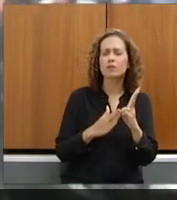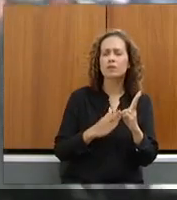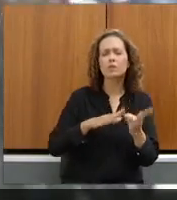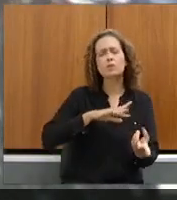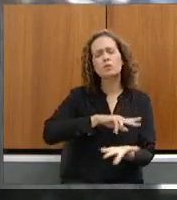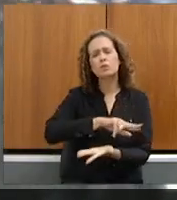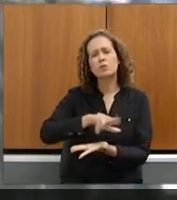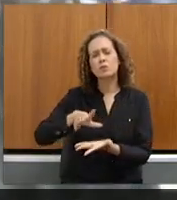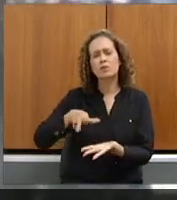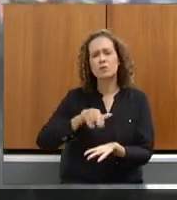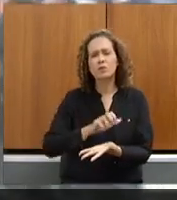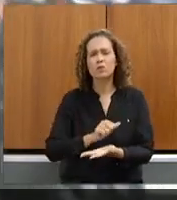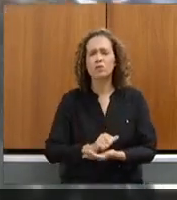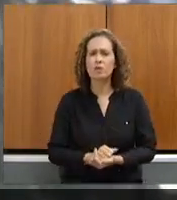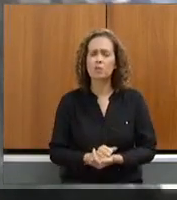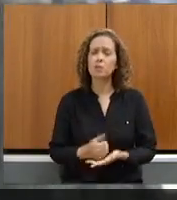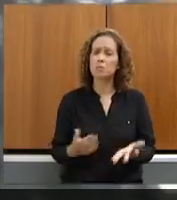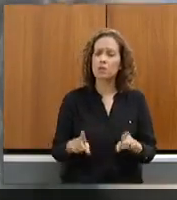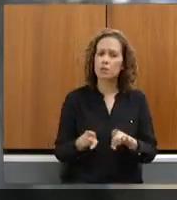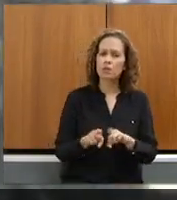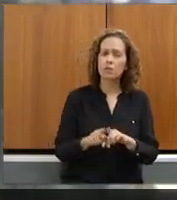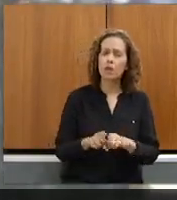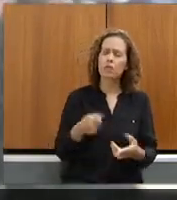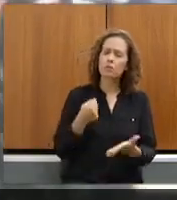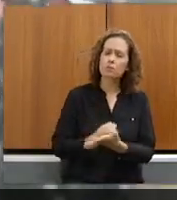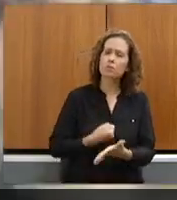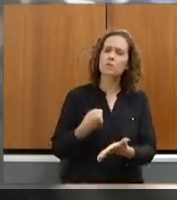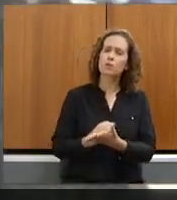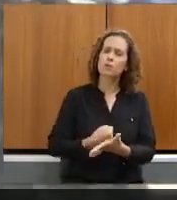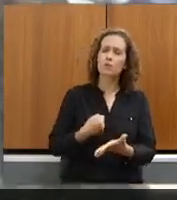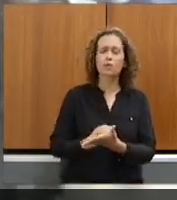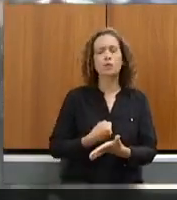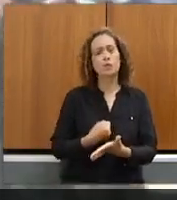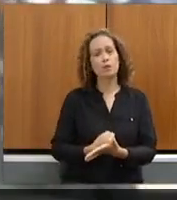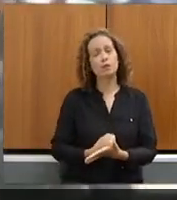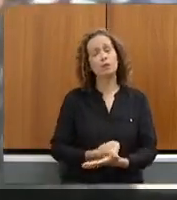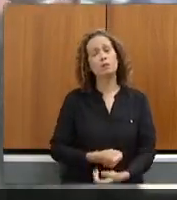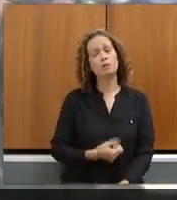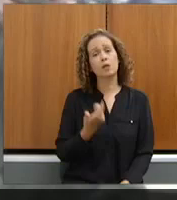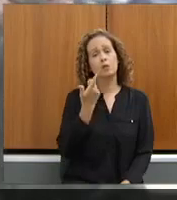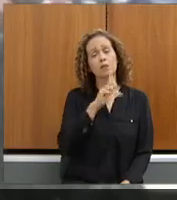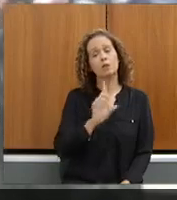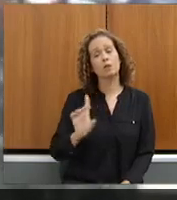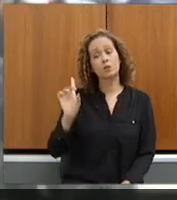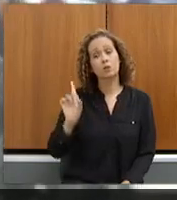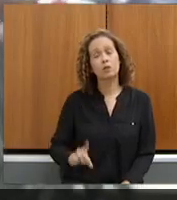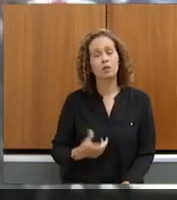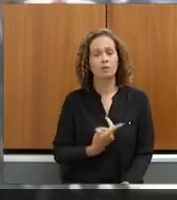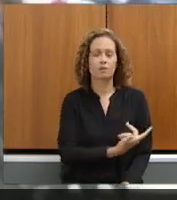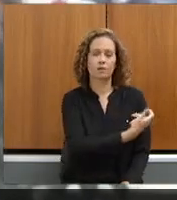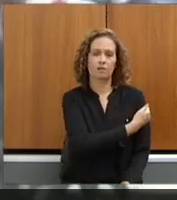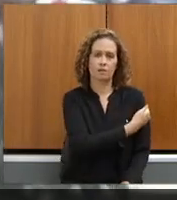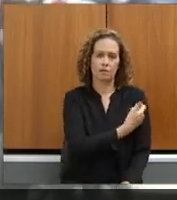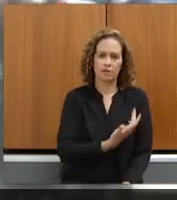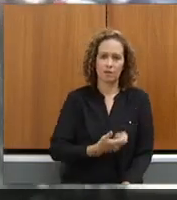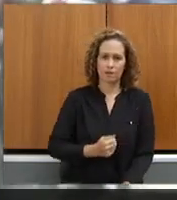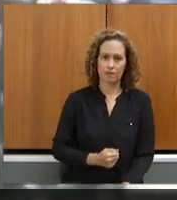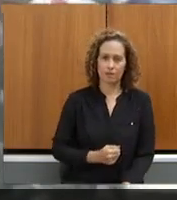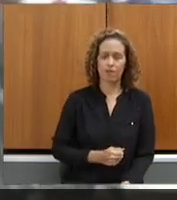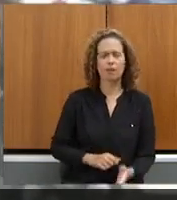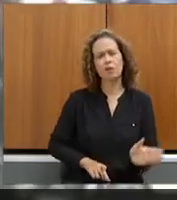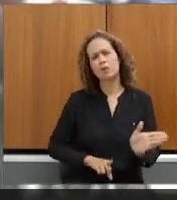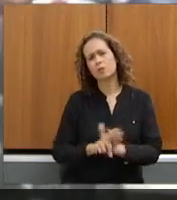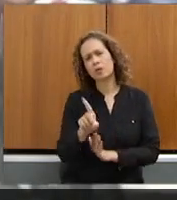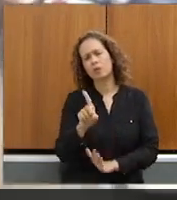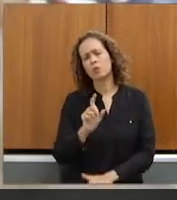que não estão alterados também estão lutando para alcançar o direito de ser vacinados então eu a